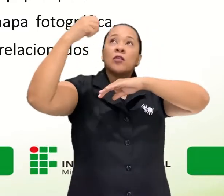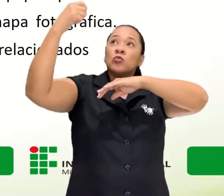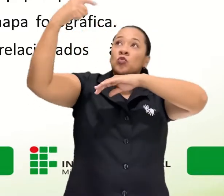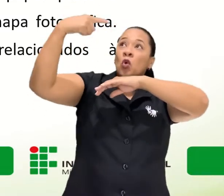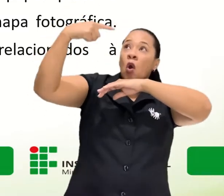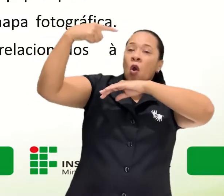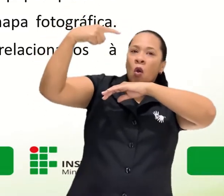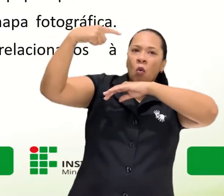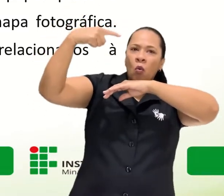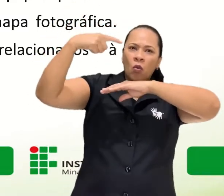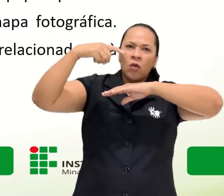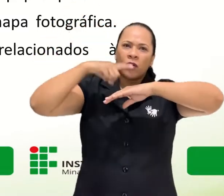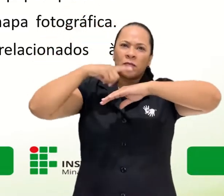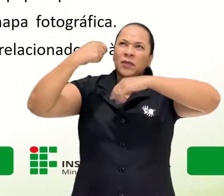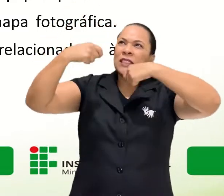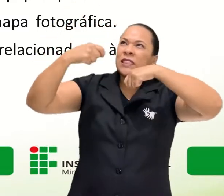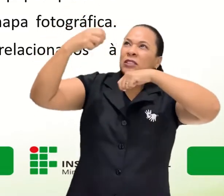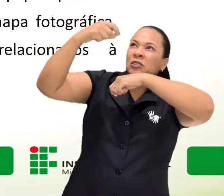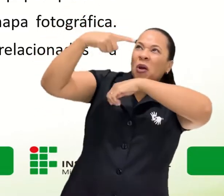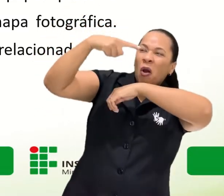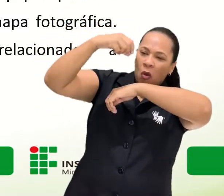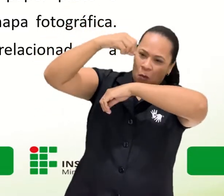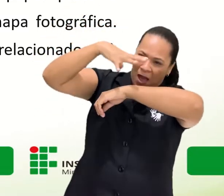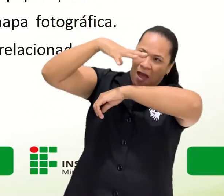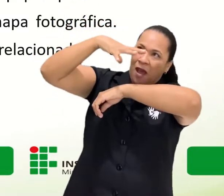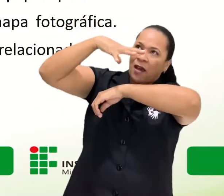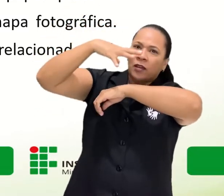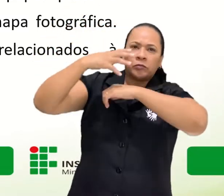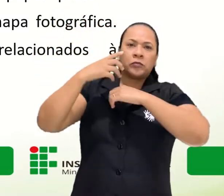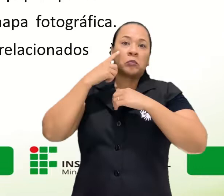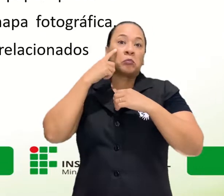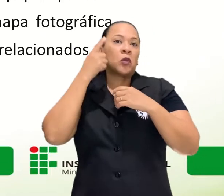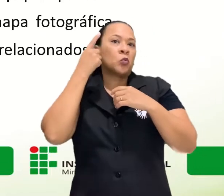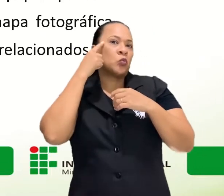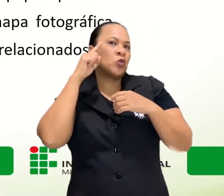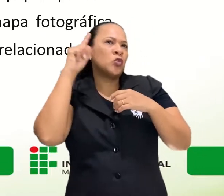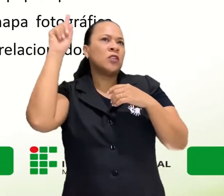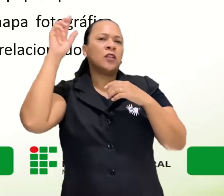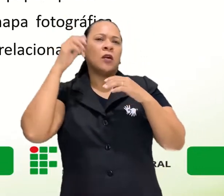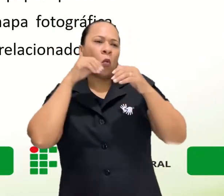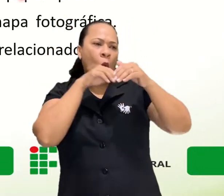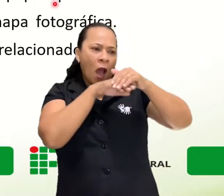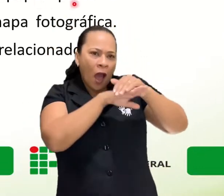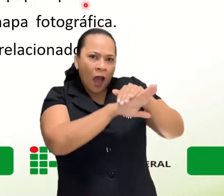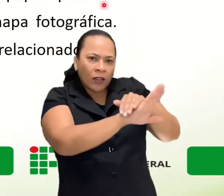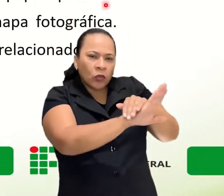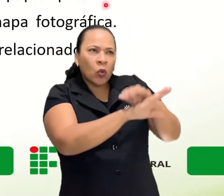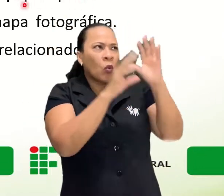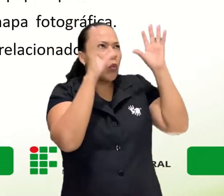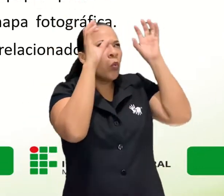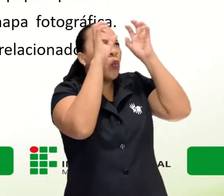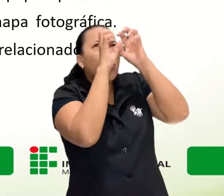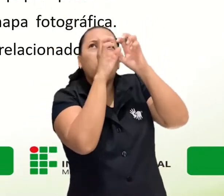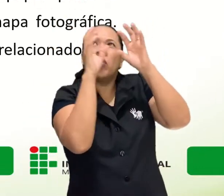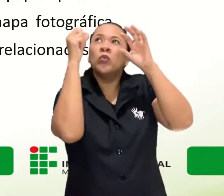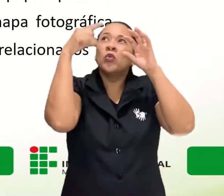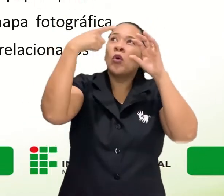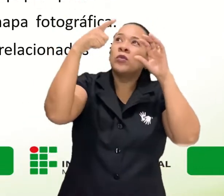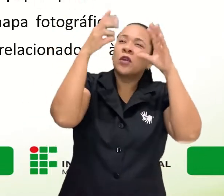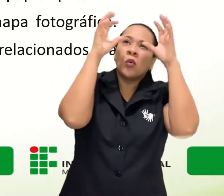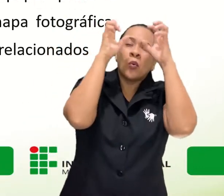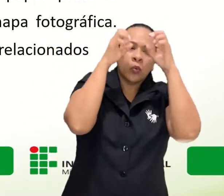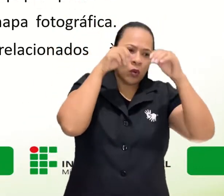solar, porém, num dia nublado, ele guardou uma amostra de urânio numa gaveta embrulhada em papel preto e